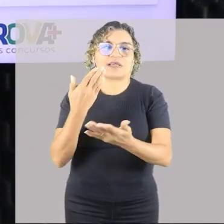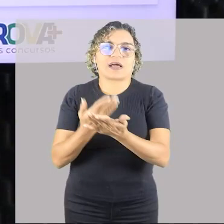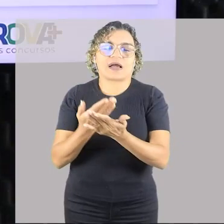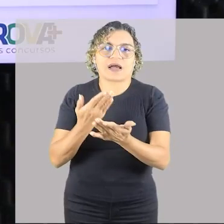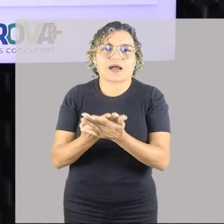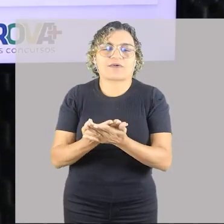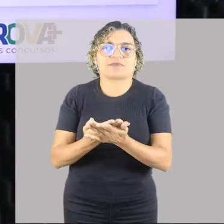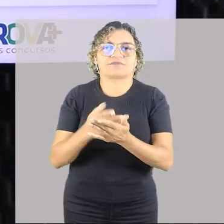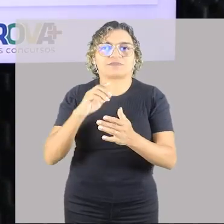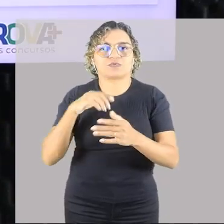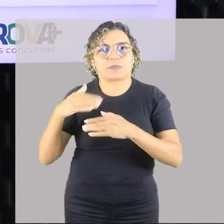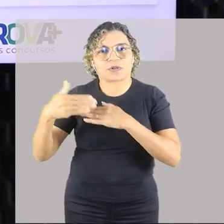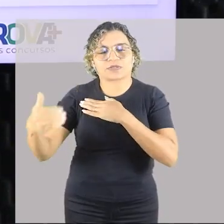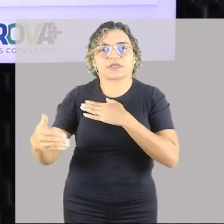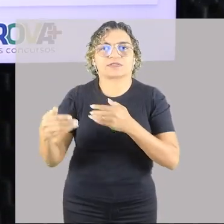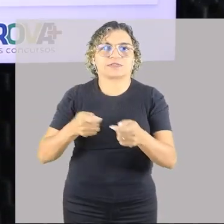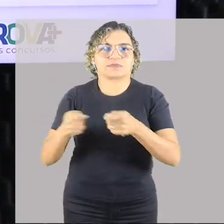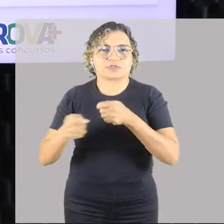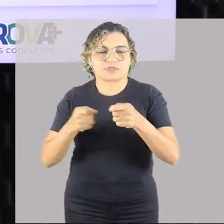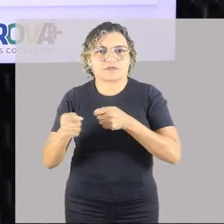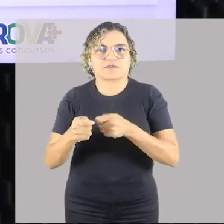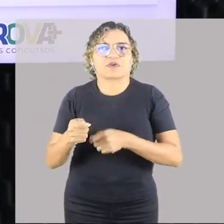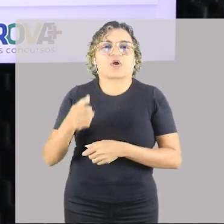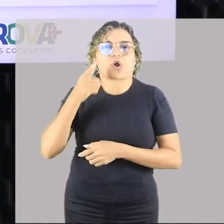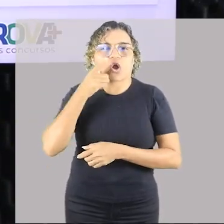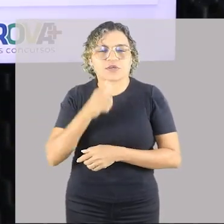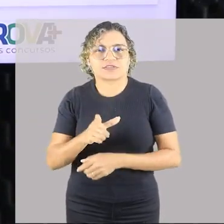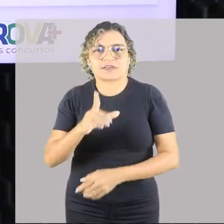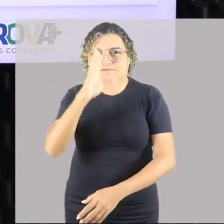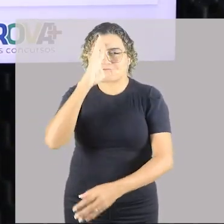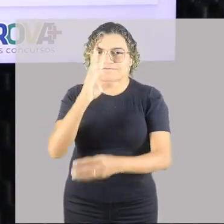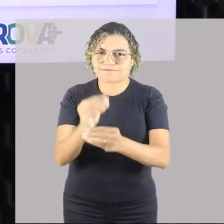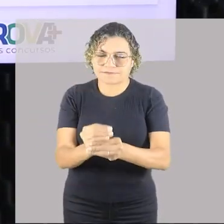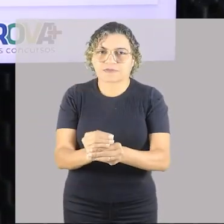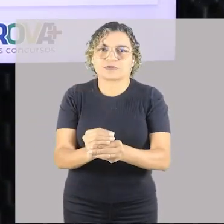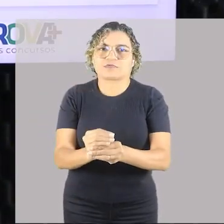de processo administrativo para que a gente feche esse ciclo